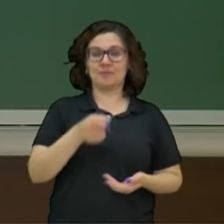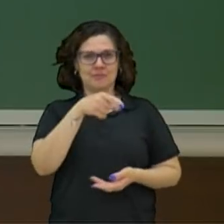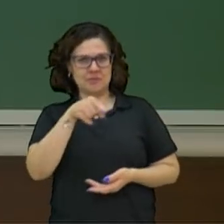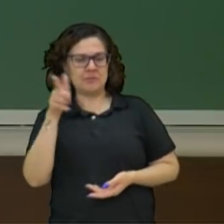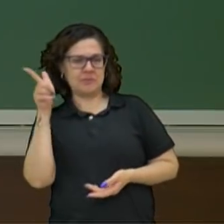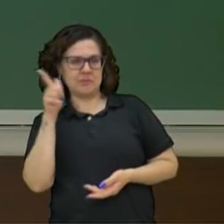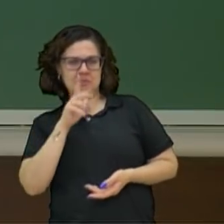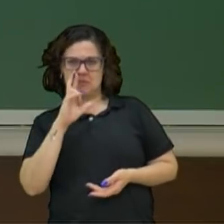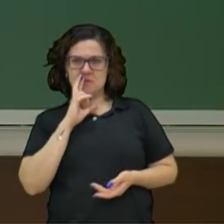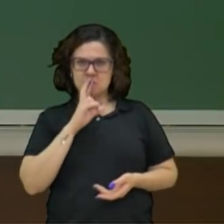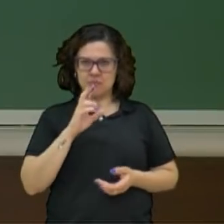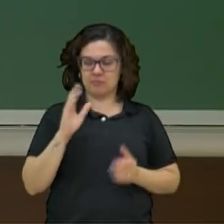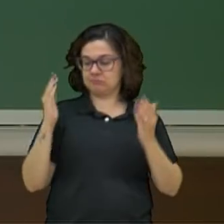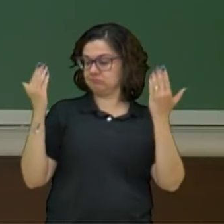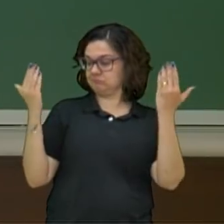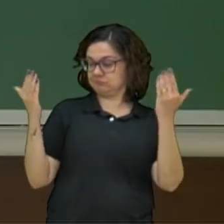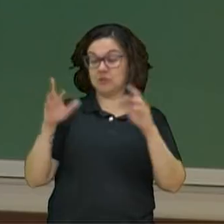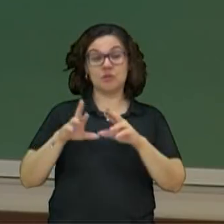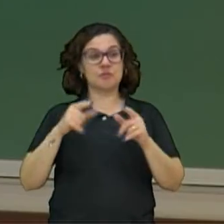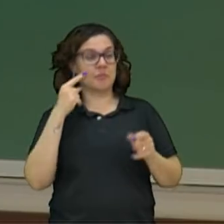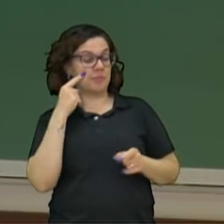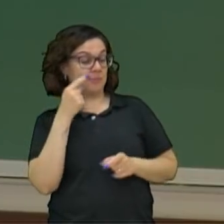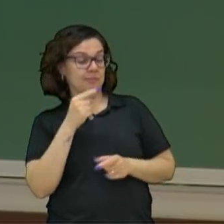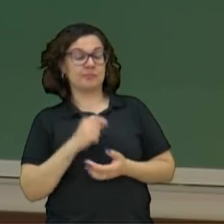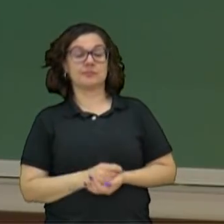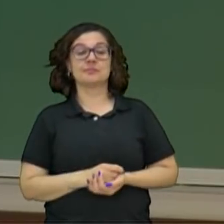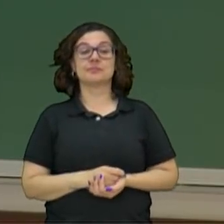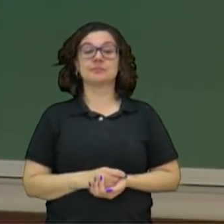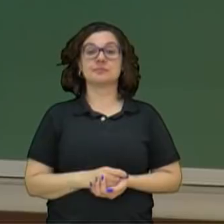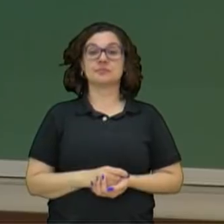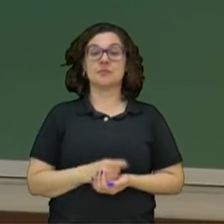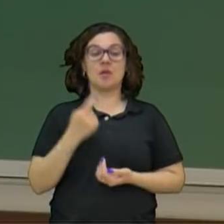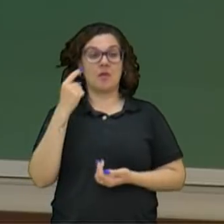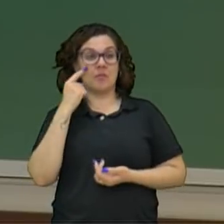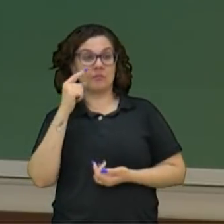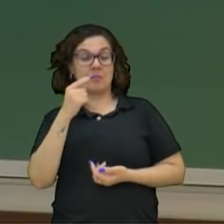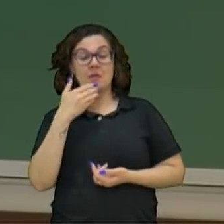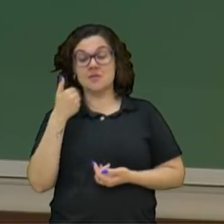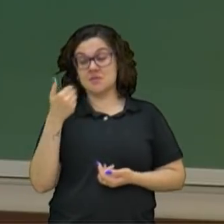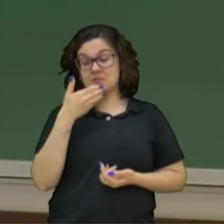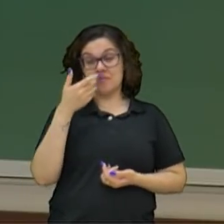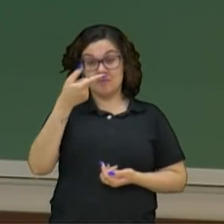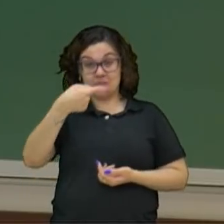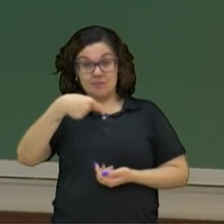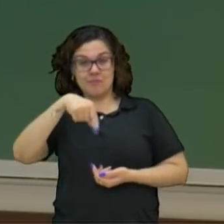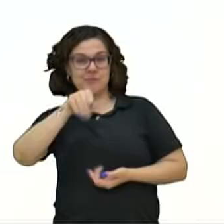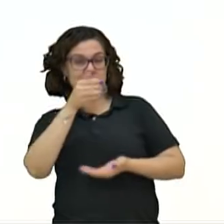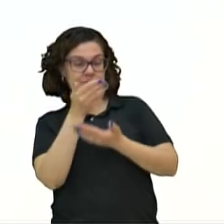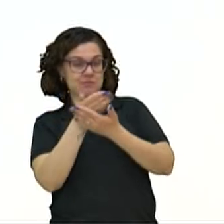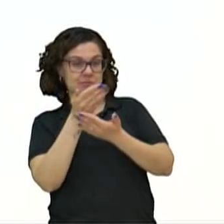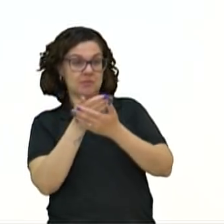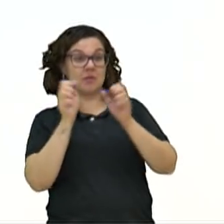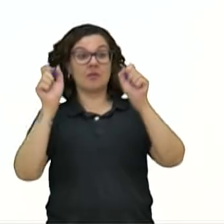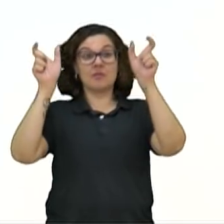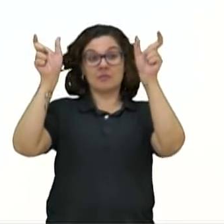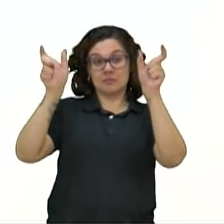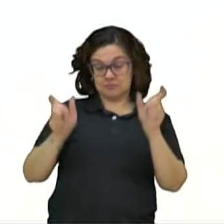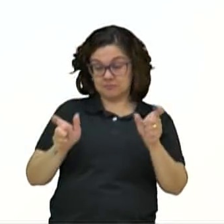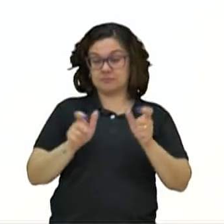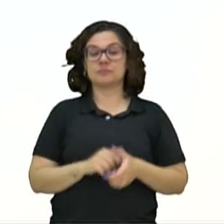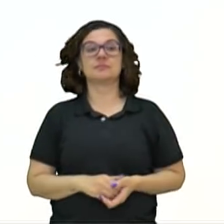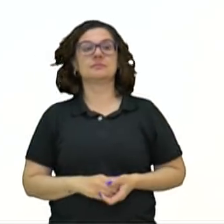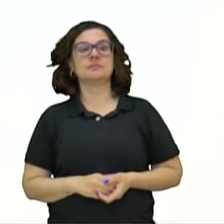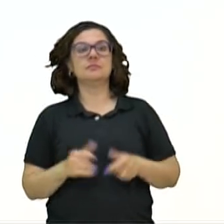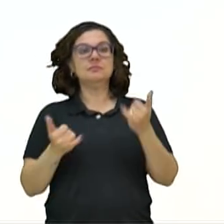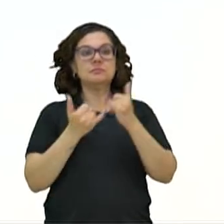E então, conseguiu diferenciar aí? Vamos dar uma olhadinha. Eu coloquei aqui para ficar mais fácil aí para vocês estudarem, na forma bem resumida, tipo